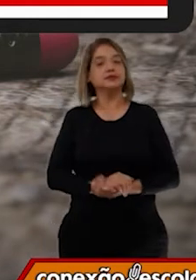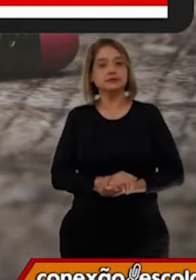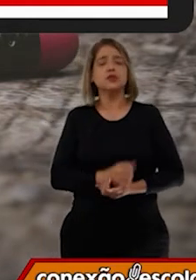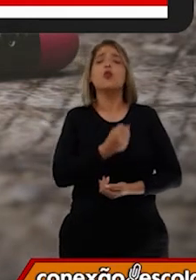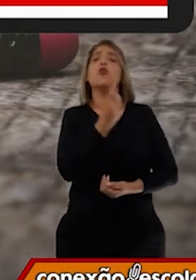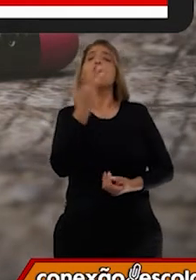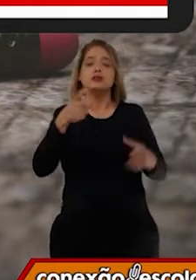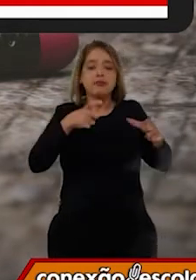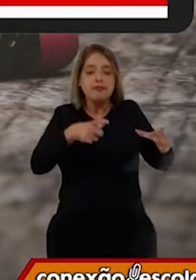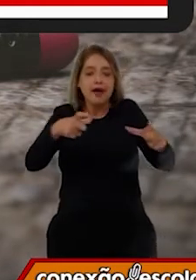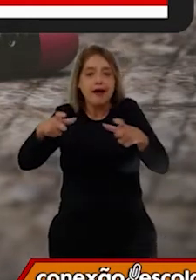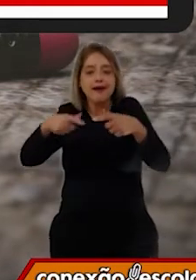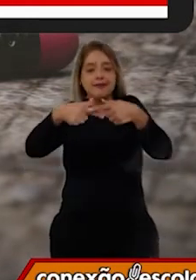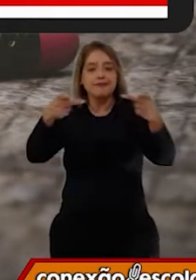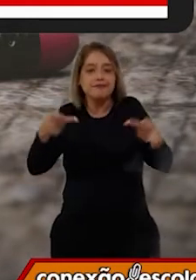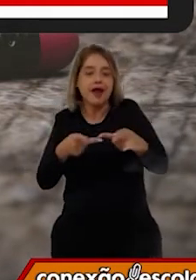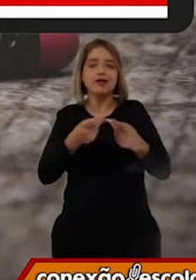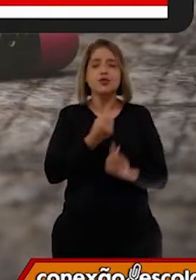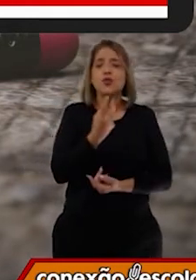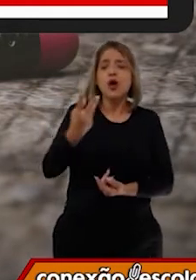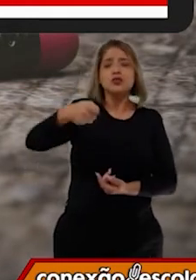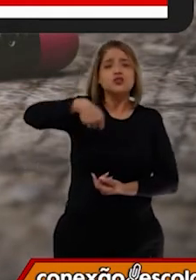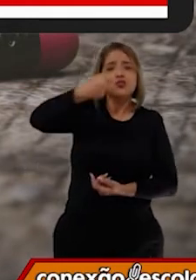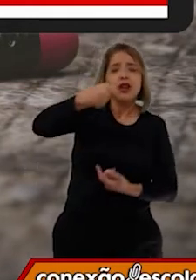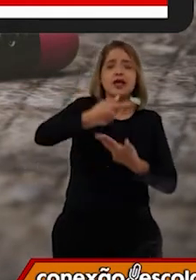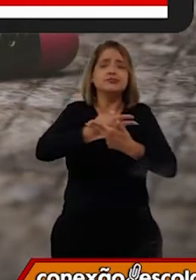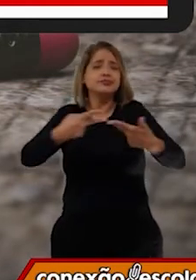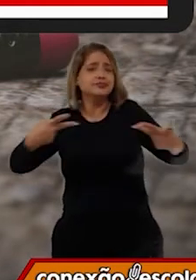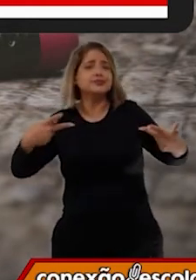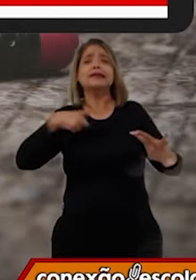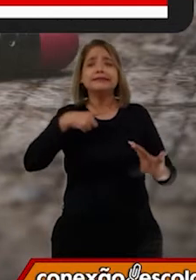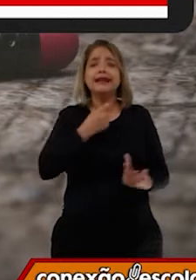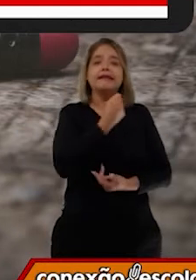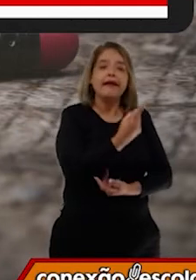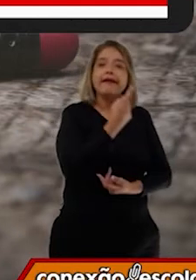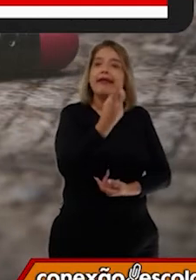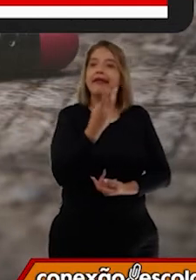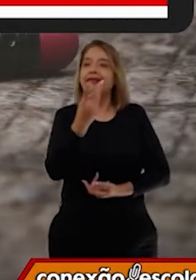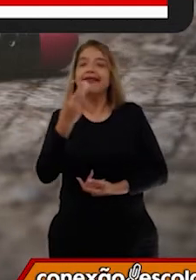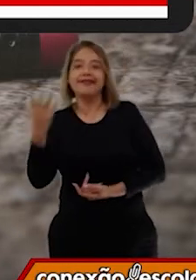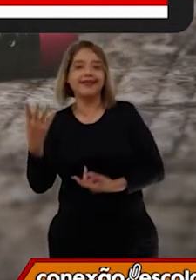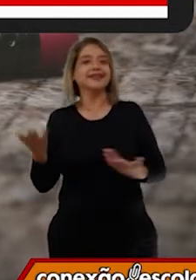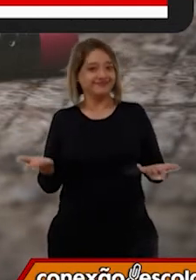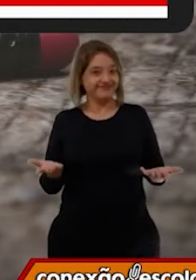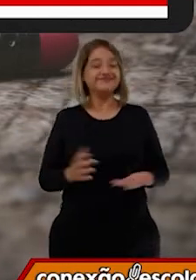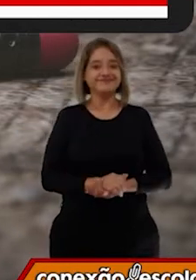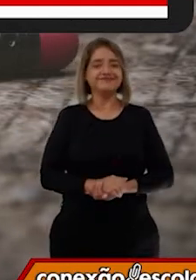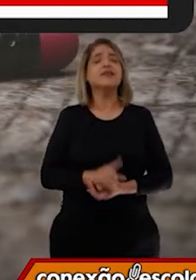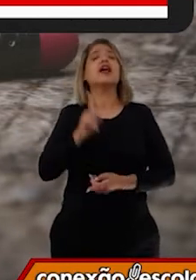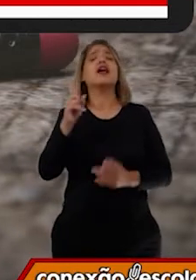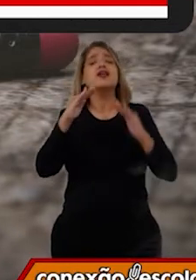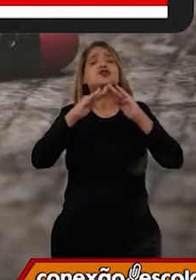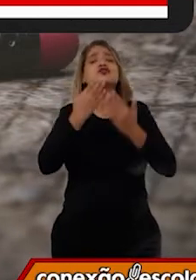Quantos pratos, quantos garfos, o tempo todo nós contamos, né? E na escola? O que eu conto na escola?